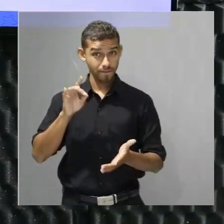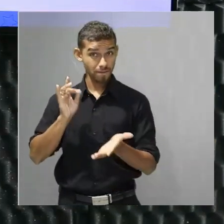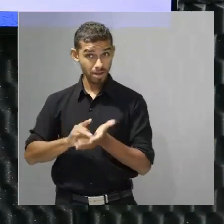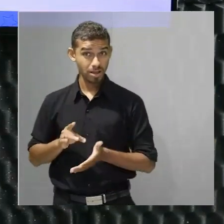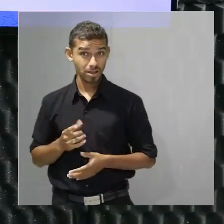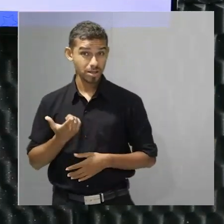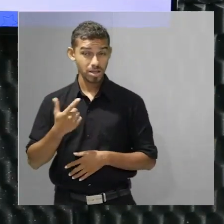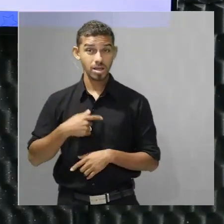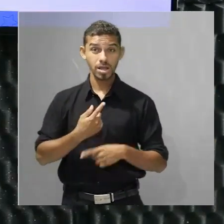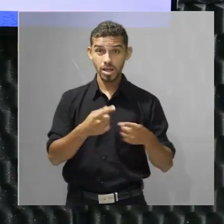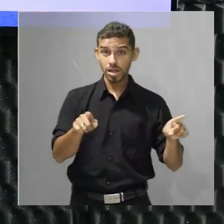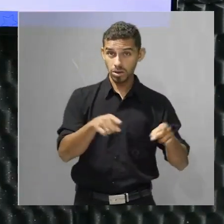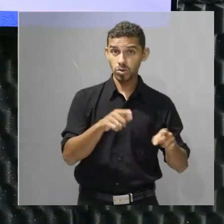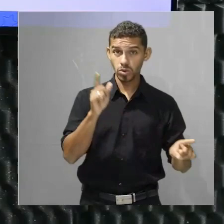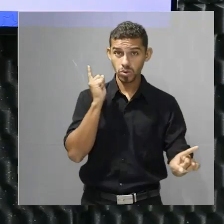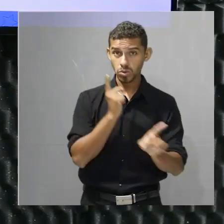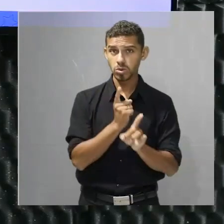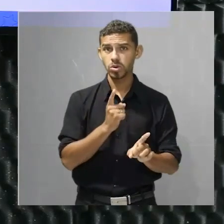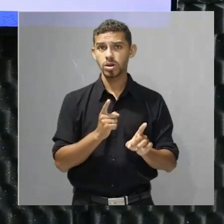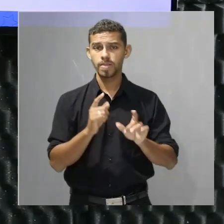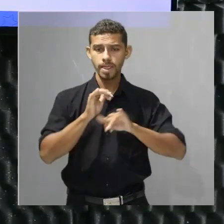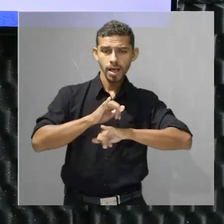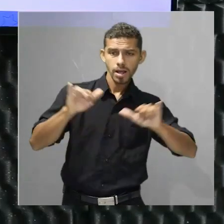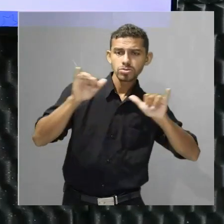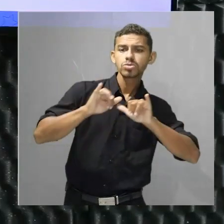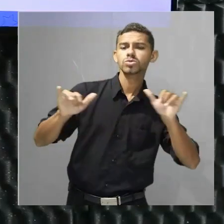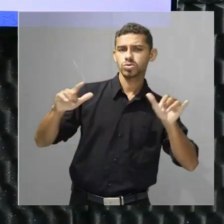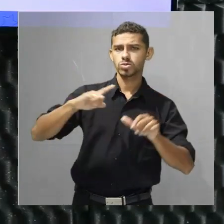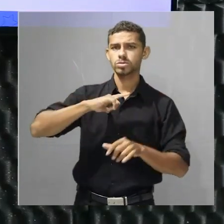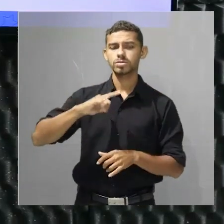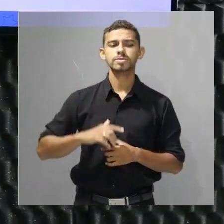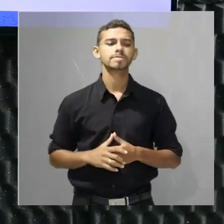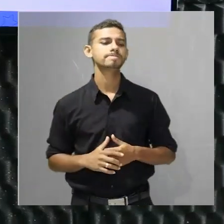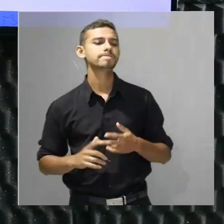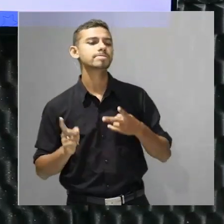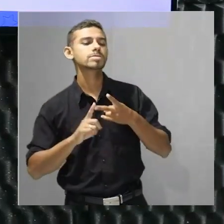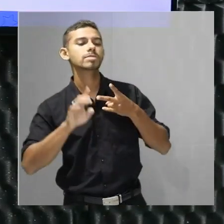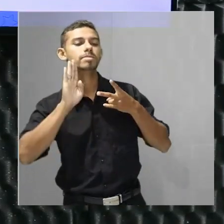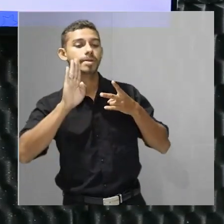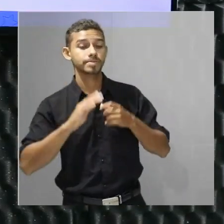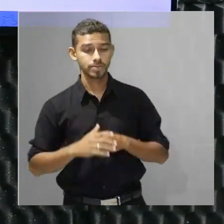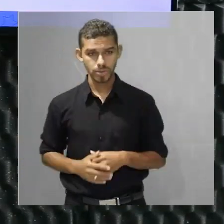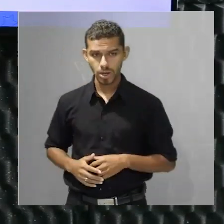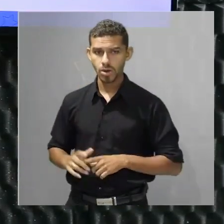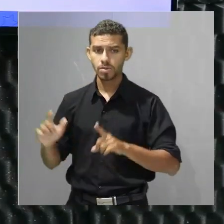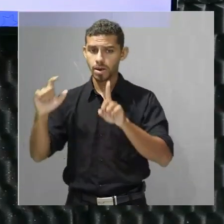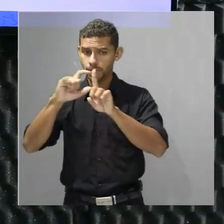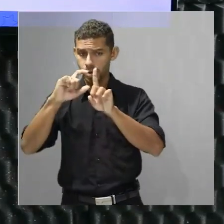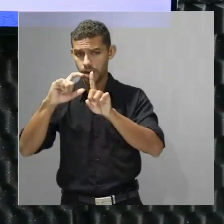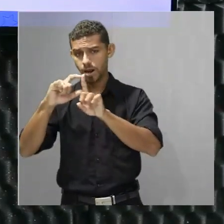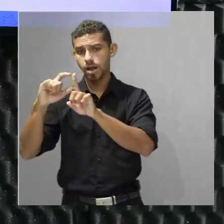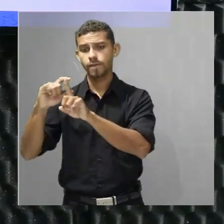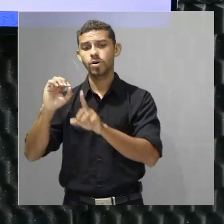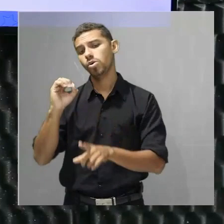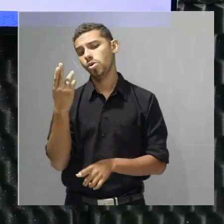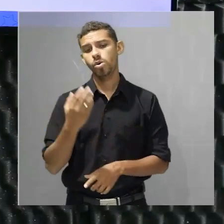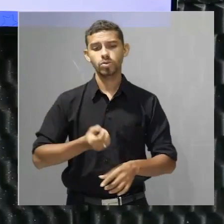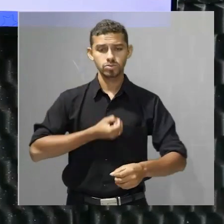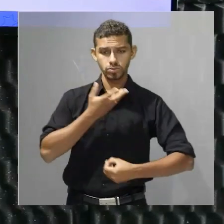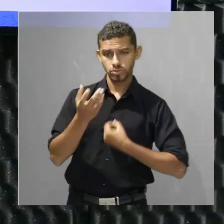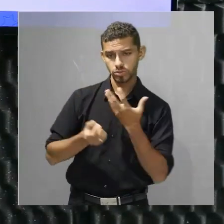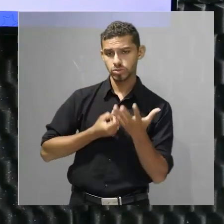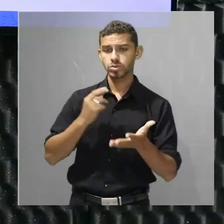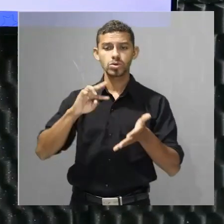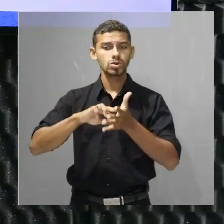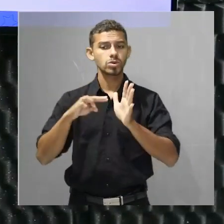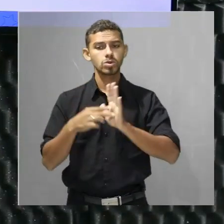em letra de música anúncios letra B Uma Palavra ou expressão é usada